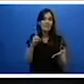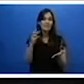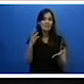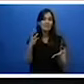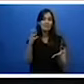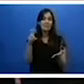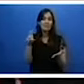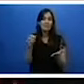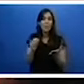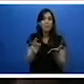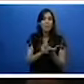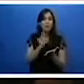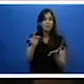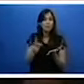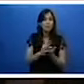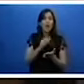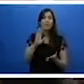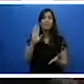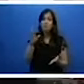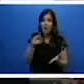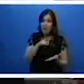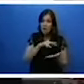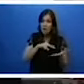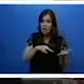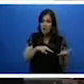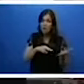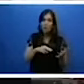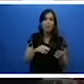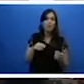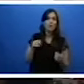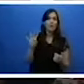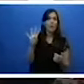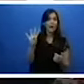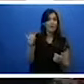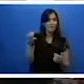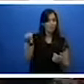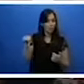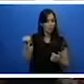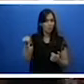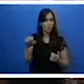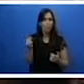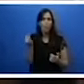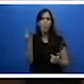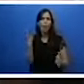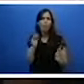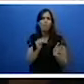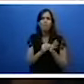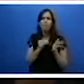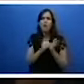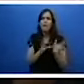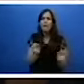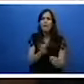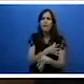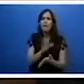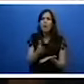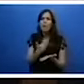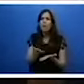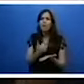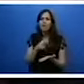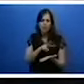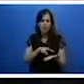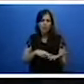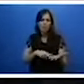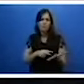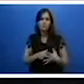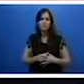leu 49 páginas. Quantas páginas faltam para Maria terminar de ler o